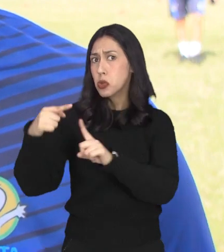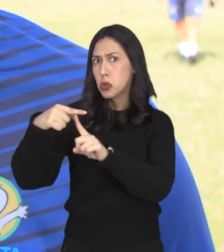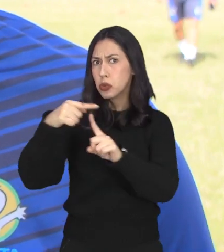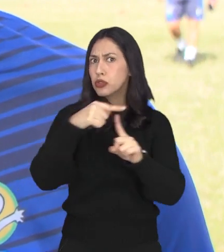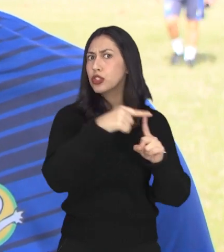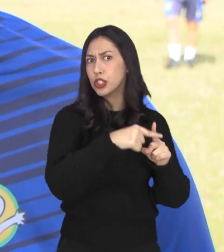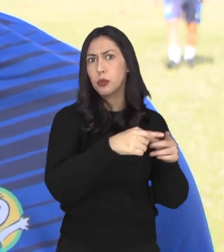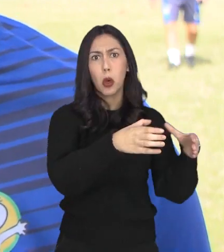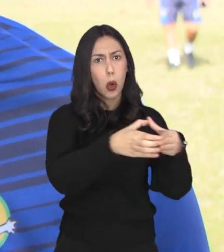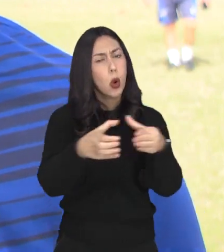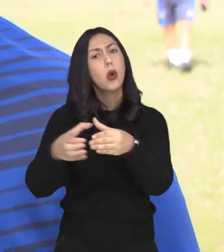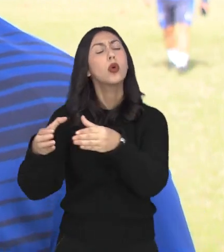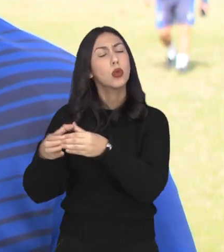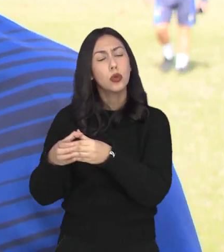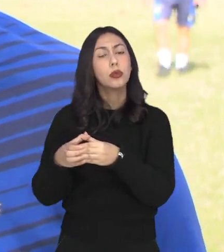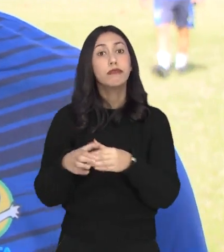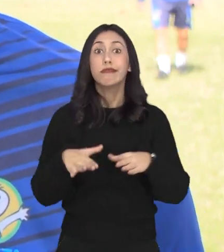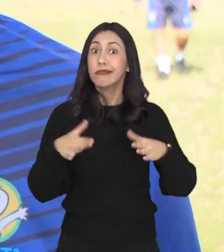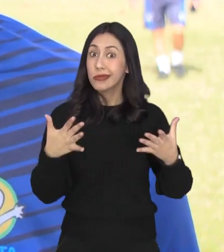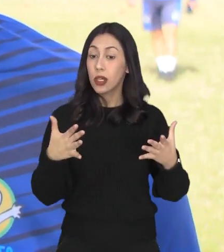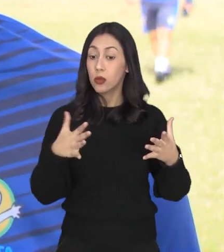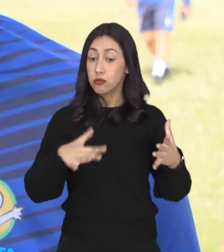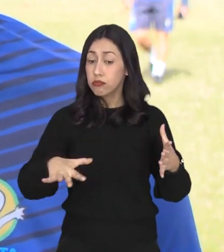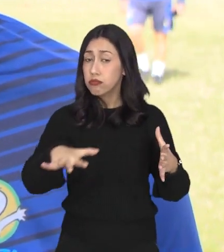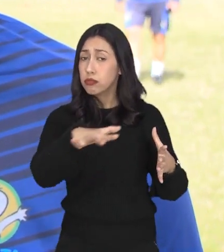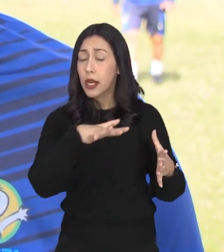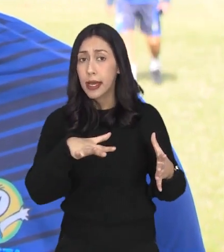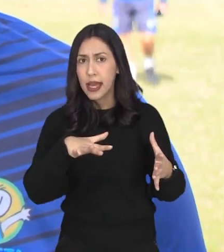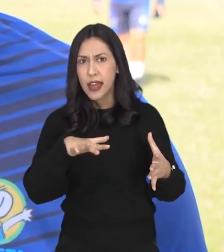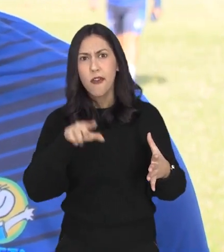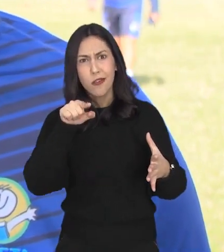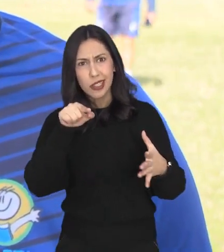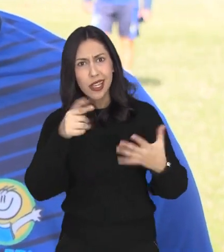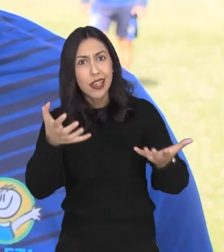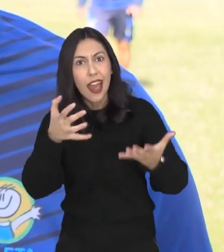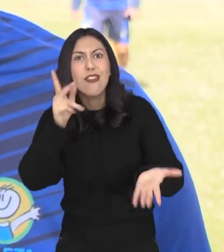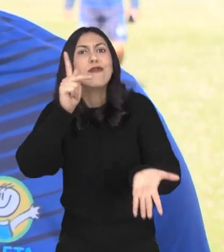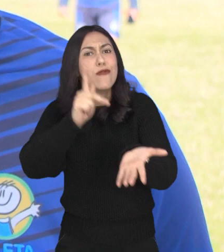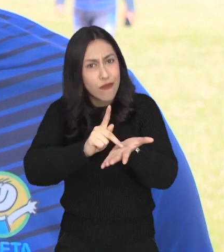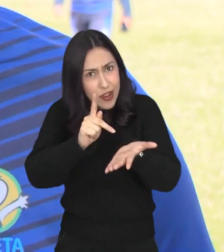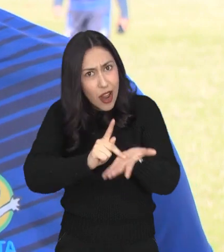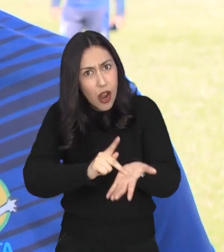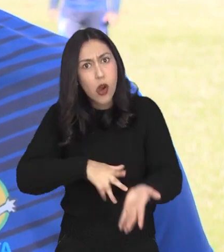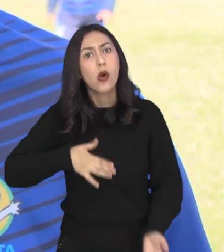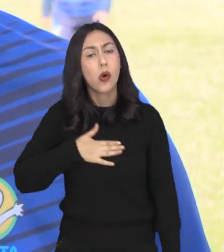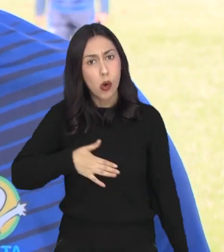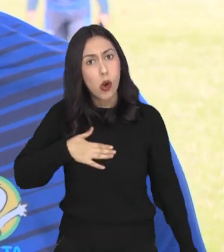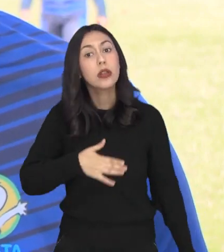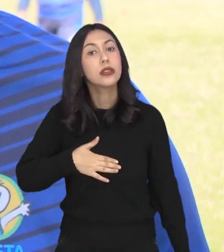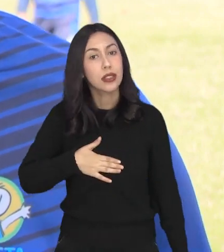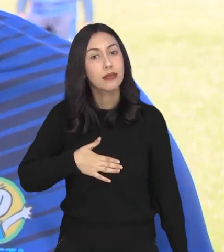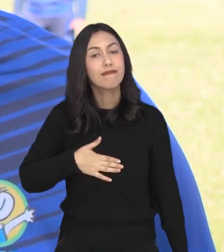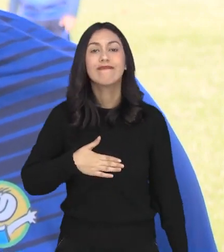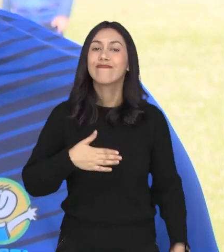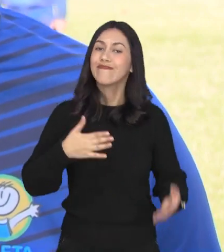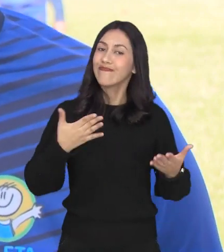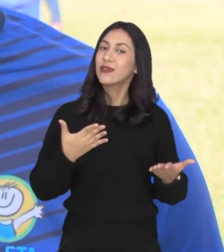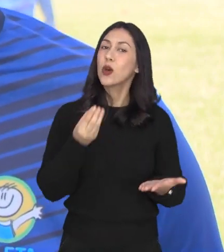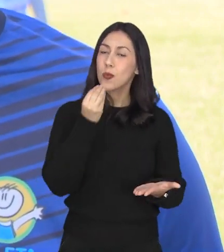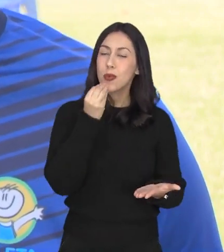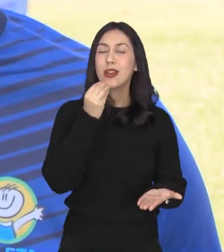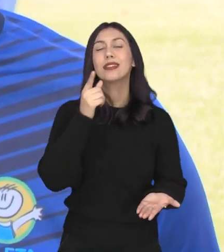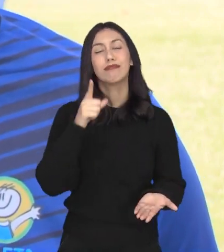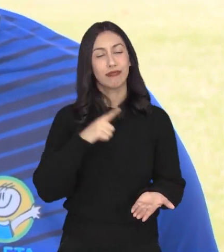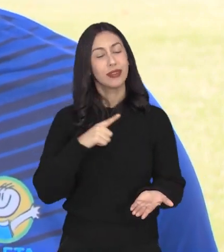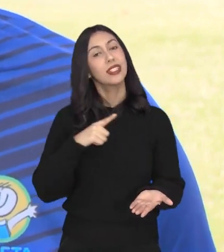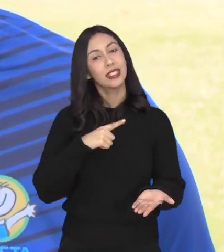5 preparadores físicos, mais o profissional. Então é uma área onde, se a pessoa realmente quer e gosta principalmente da preparação física, ela